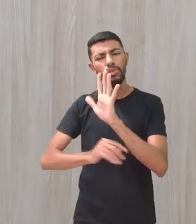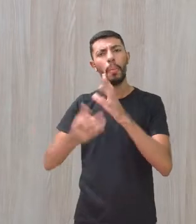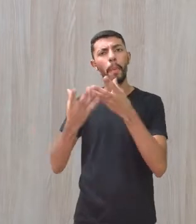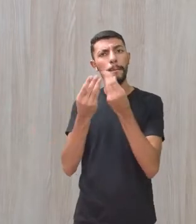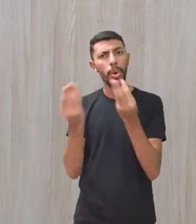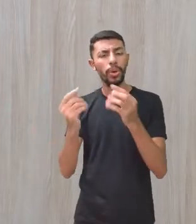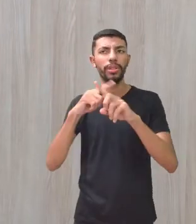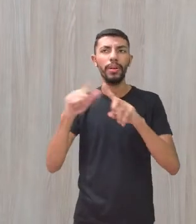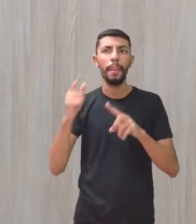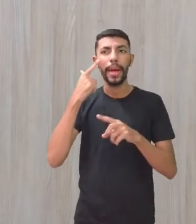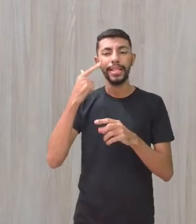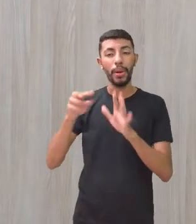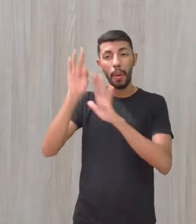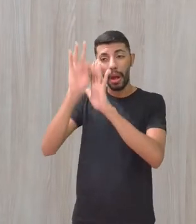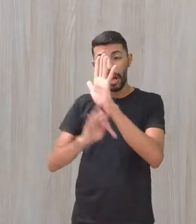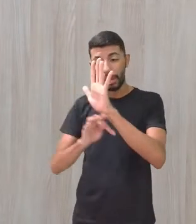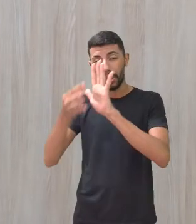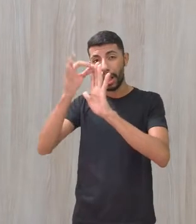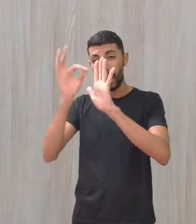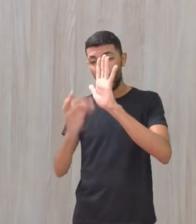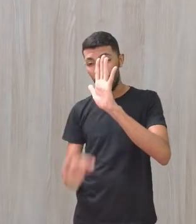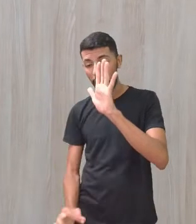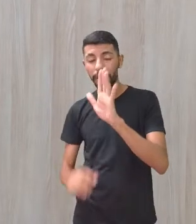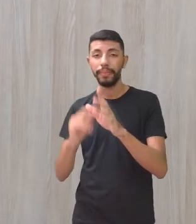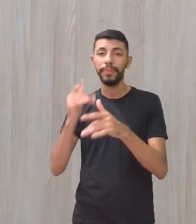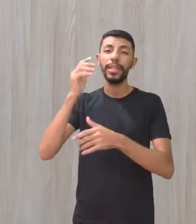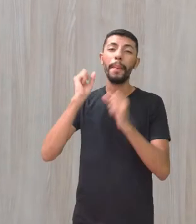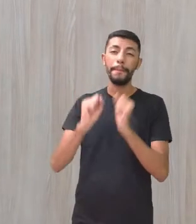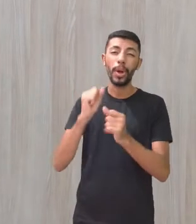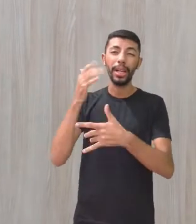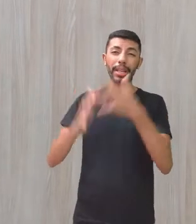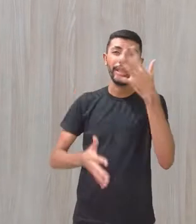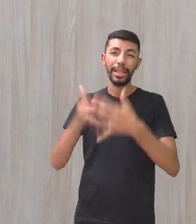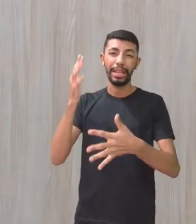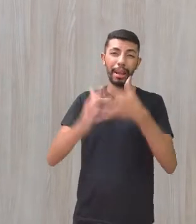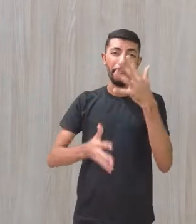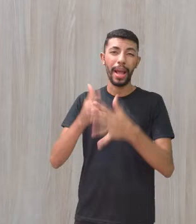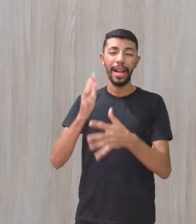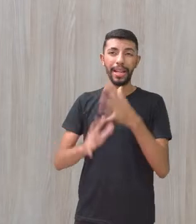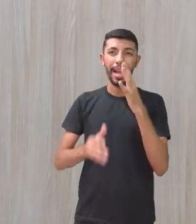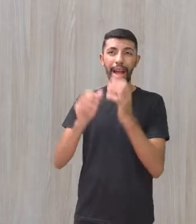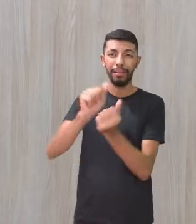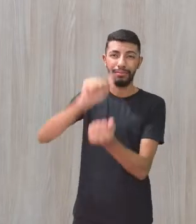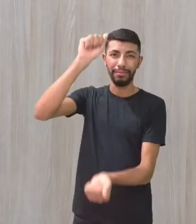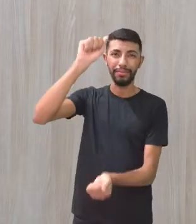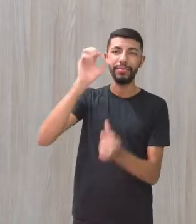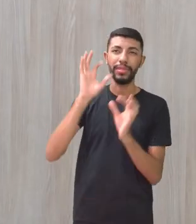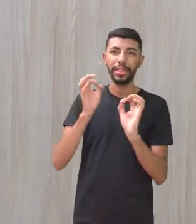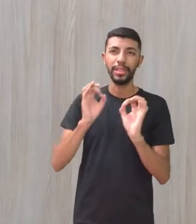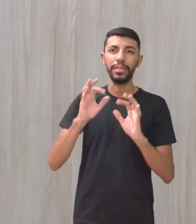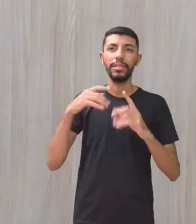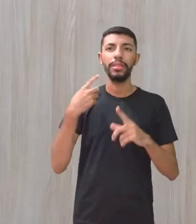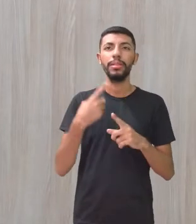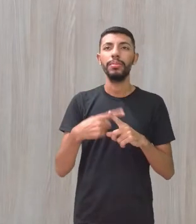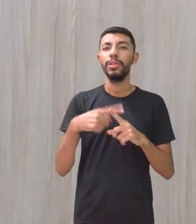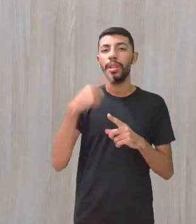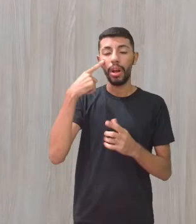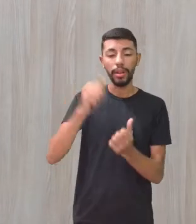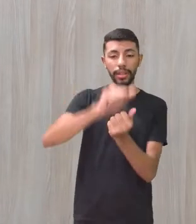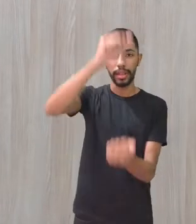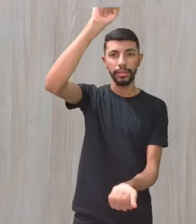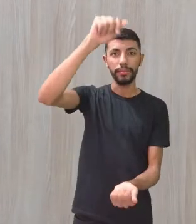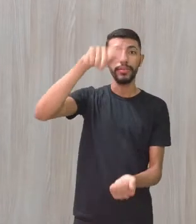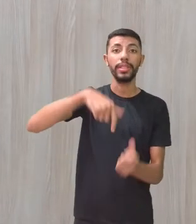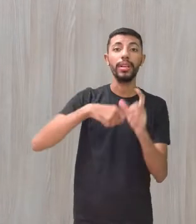mensagem. Para pensar um pouquinho. O cartaz é aquele gênero textual que a gente consome quando está passando pela rua. Quando a gente